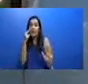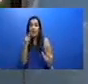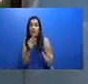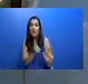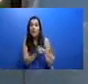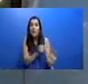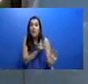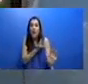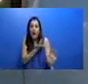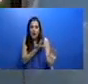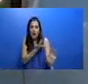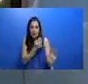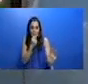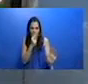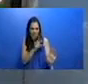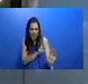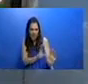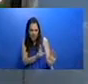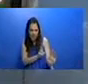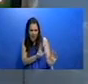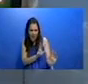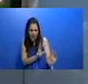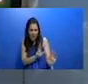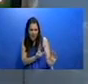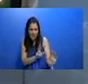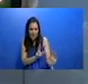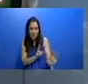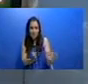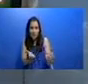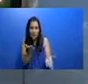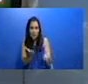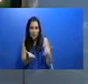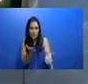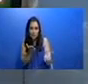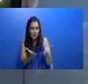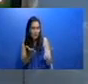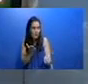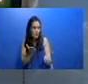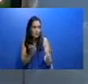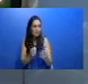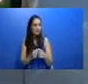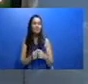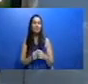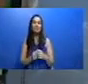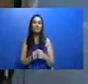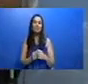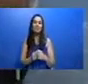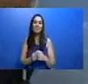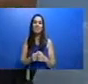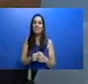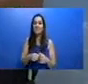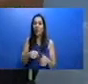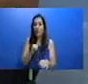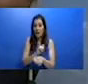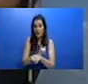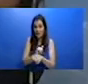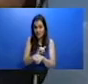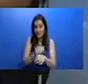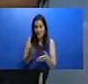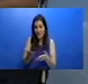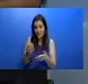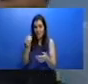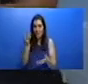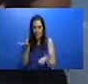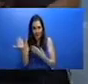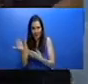por um quantos reais nesse quilo nós precisamos pagar, tá? E automaticamente esse aqui vai ficar igualzinho.